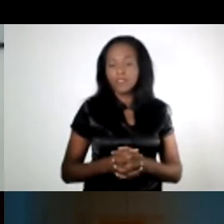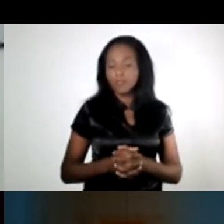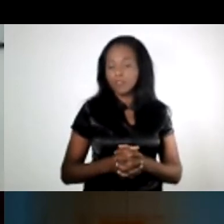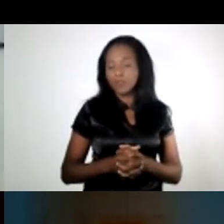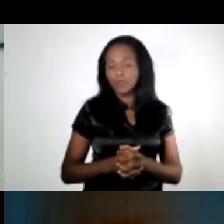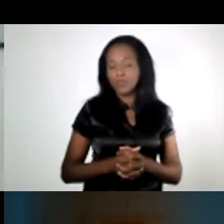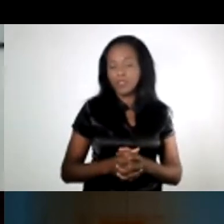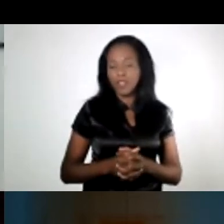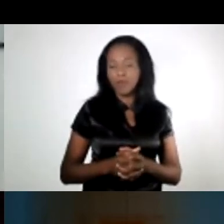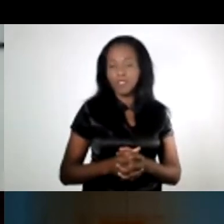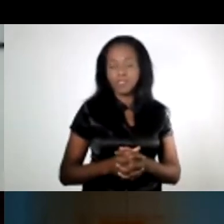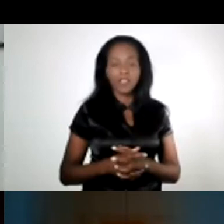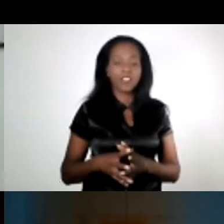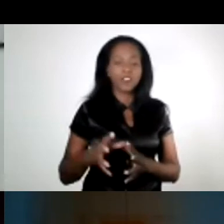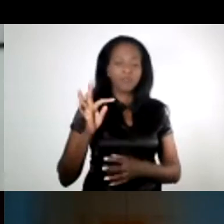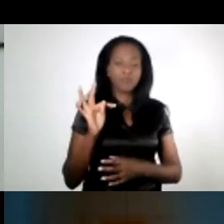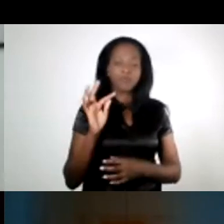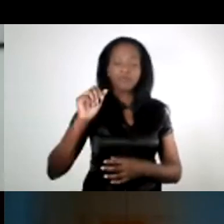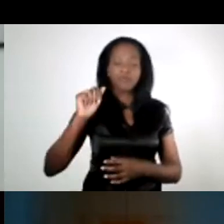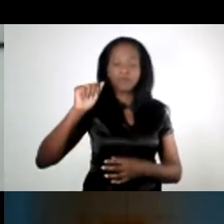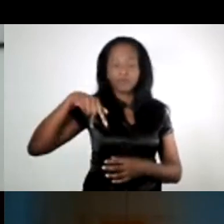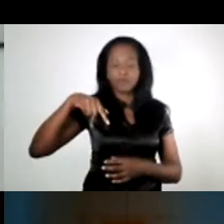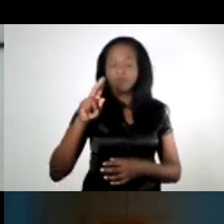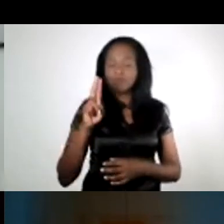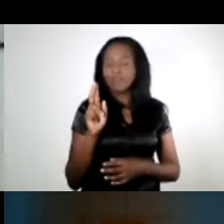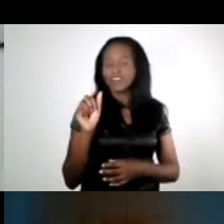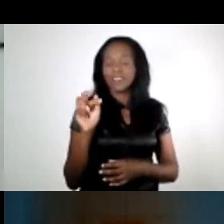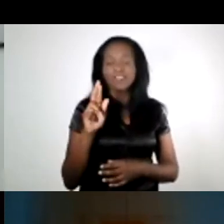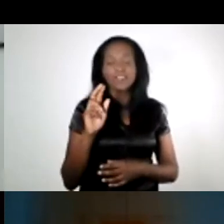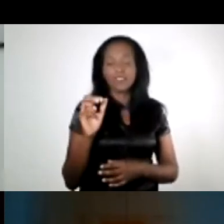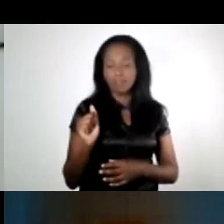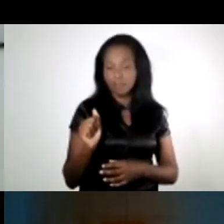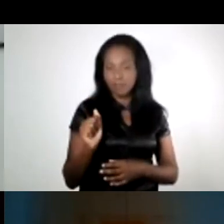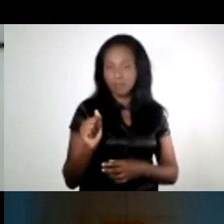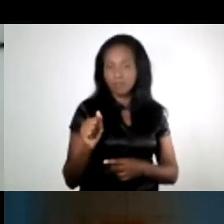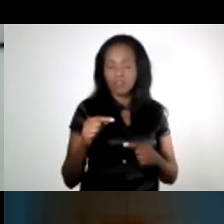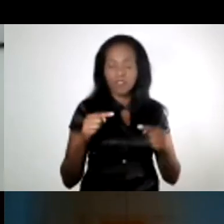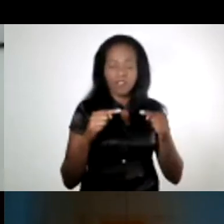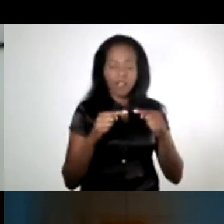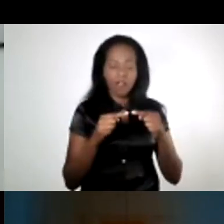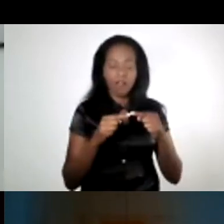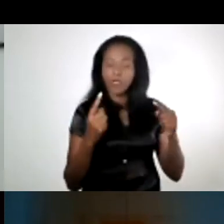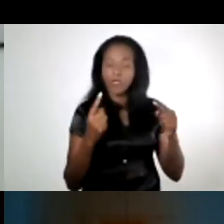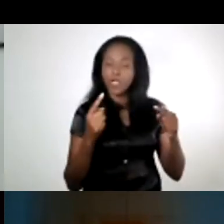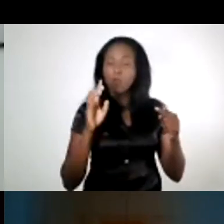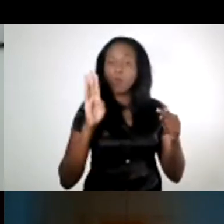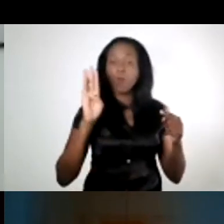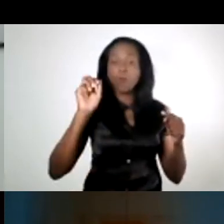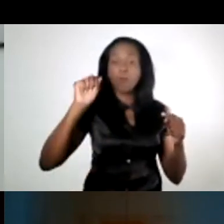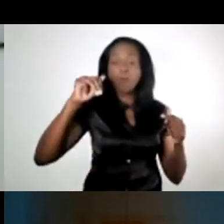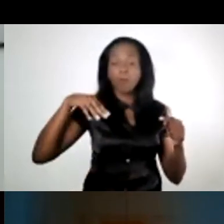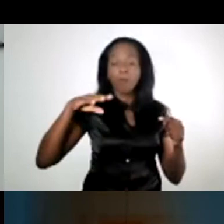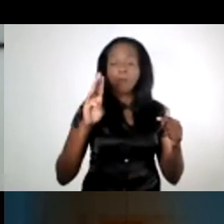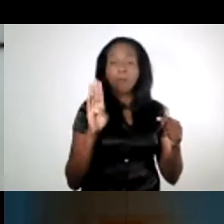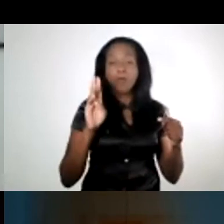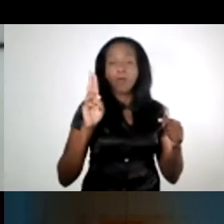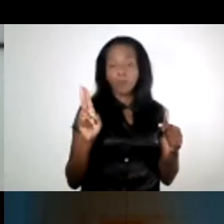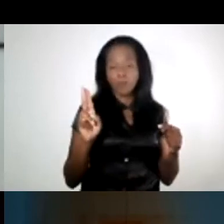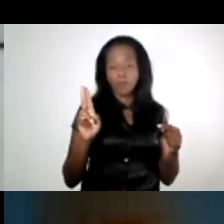Bom, a taquara é um tipo, né, de bambu nativo que